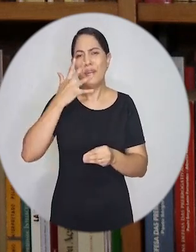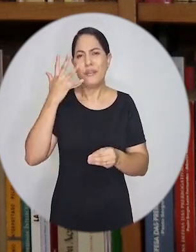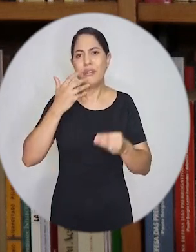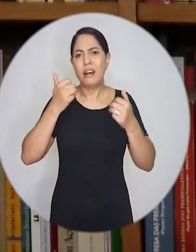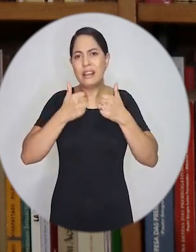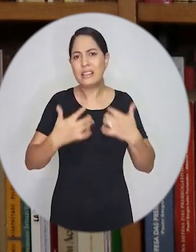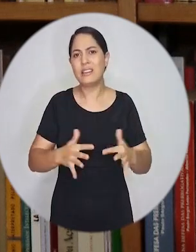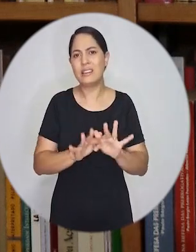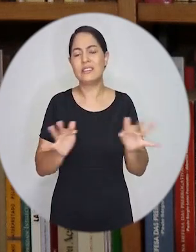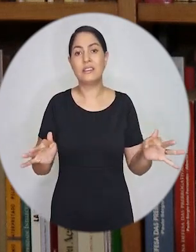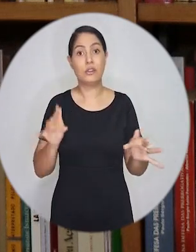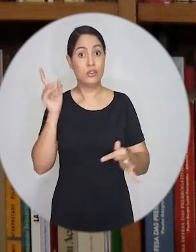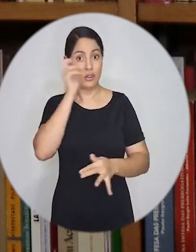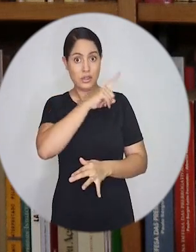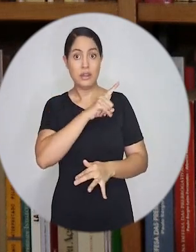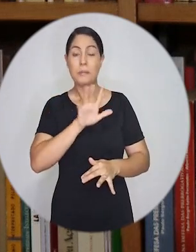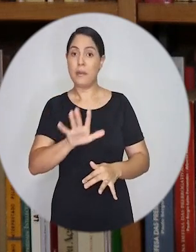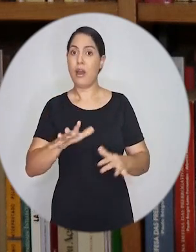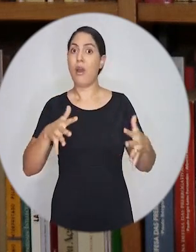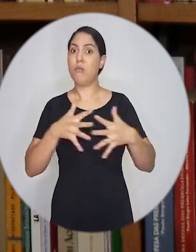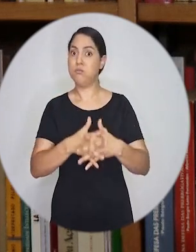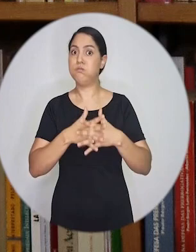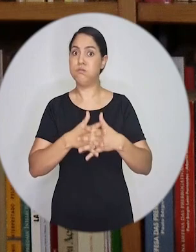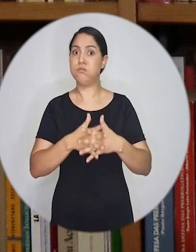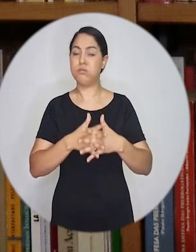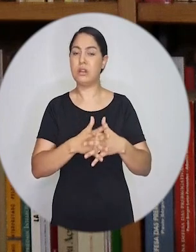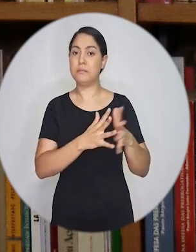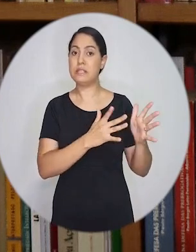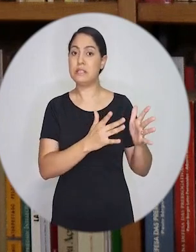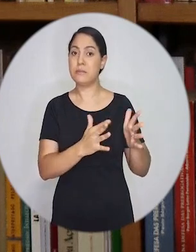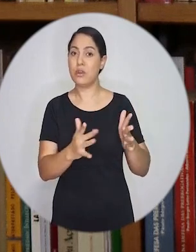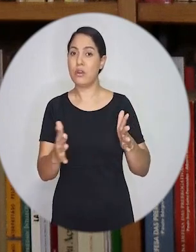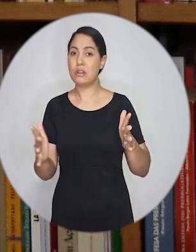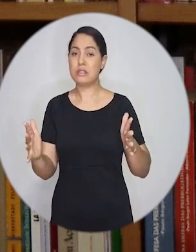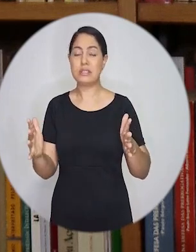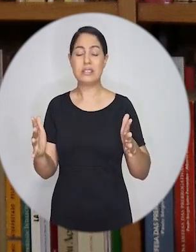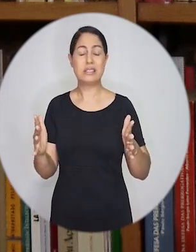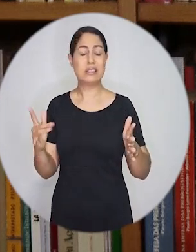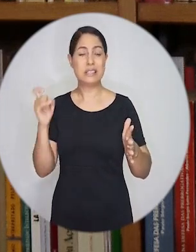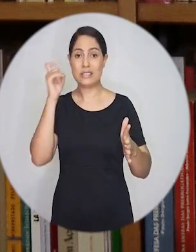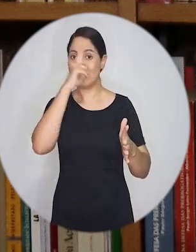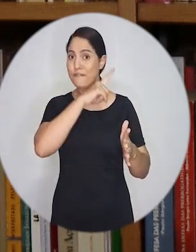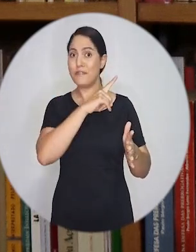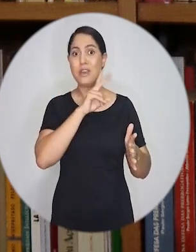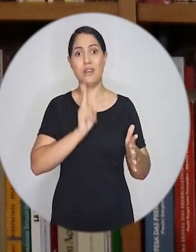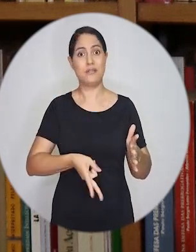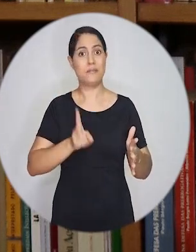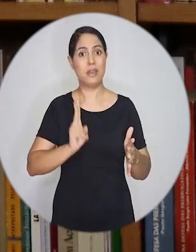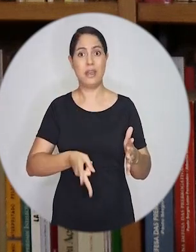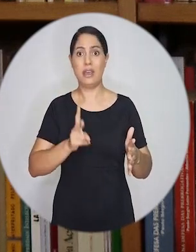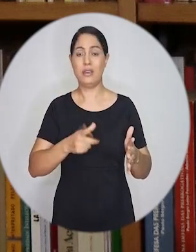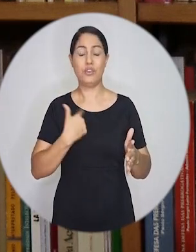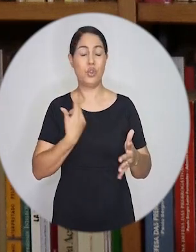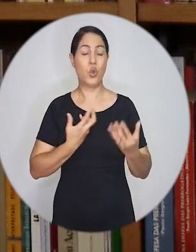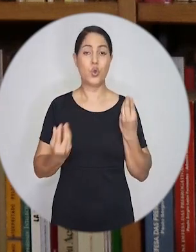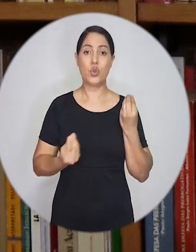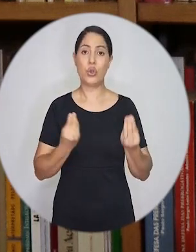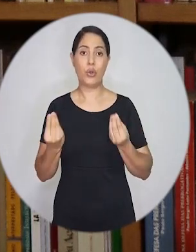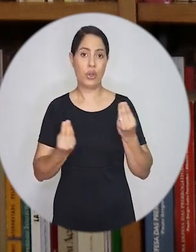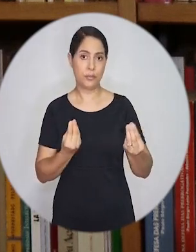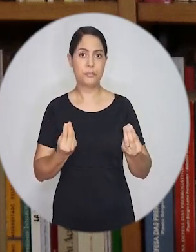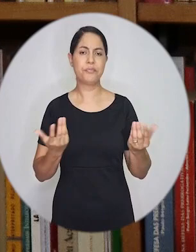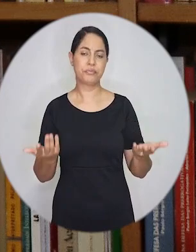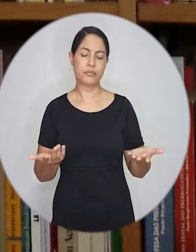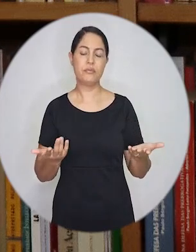tudo em poucas palavras é muito difícil, muito complexo, o processo é sempre muito difícil